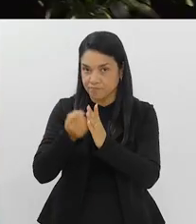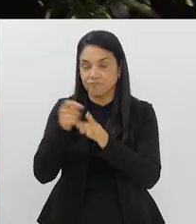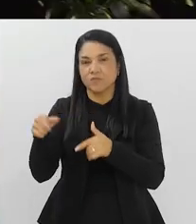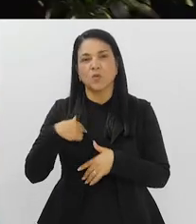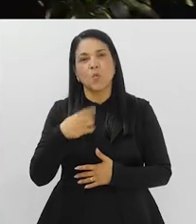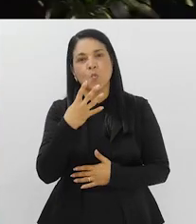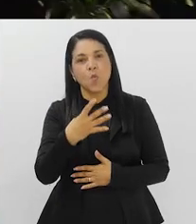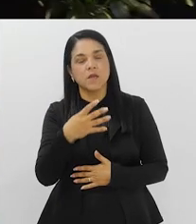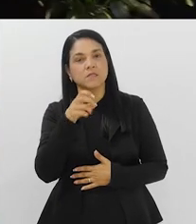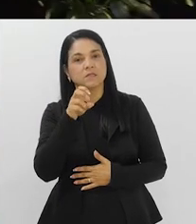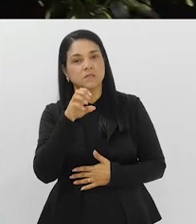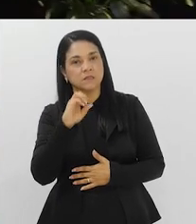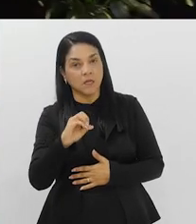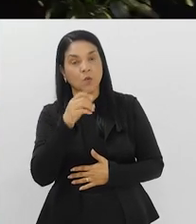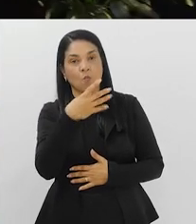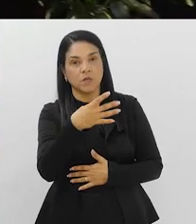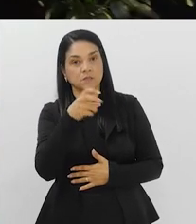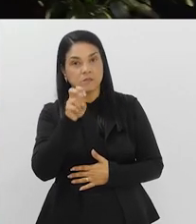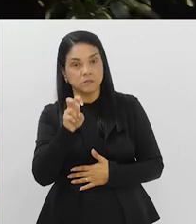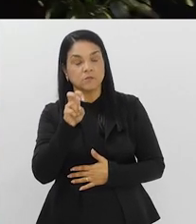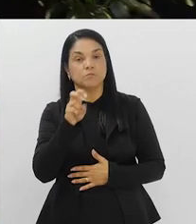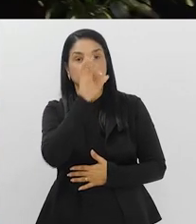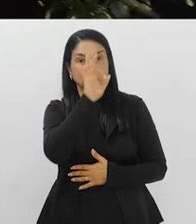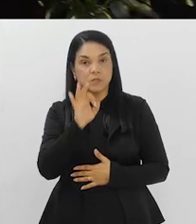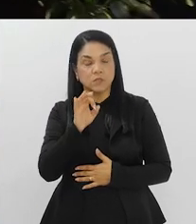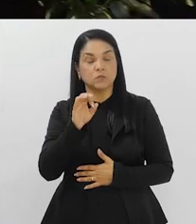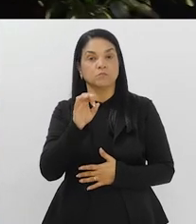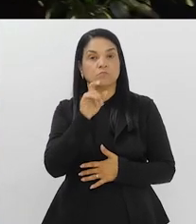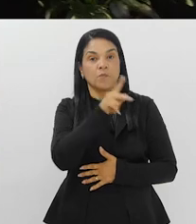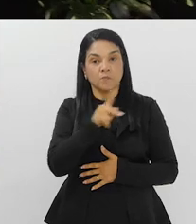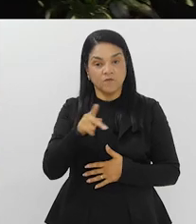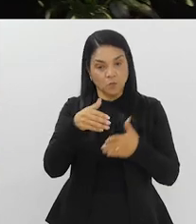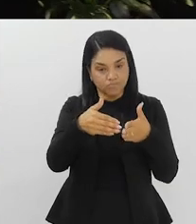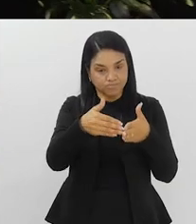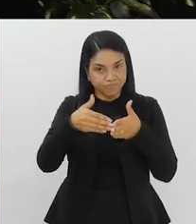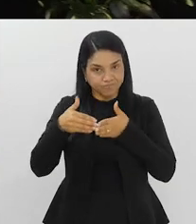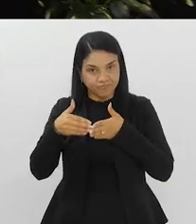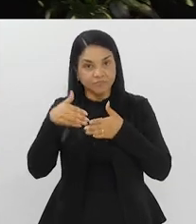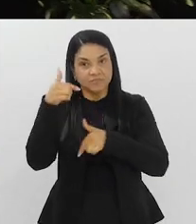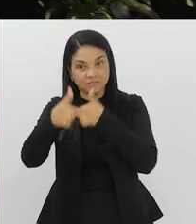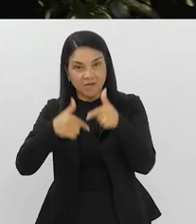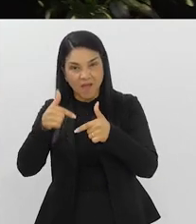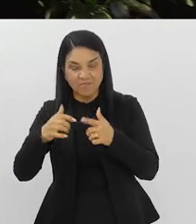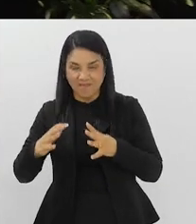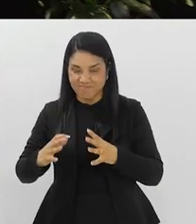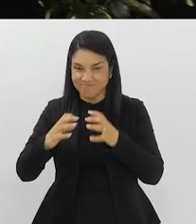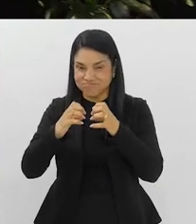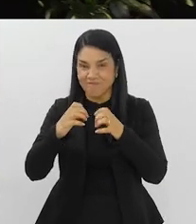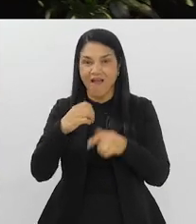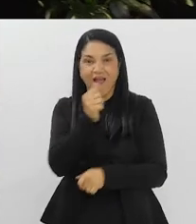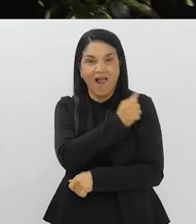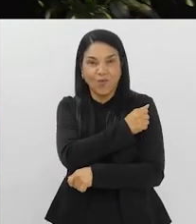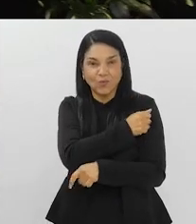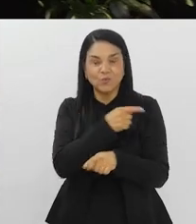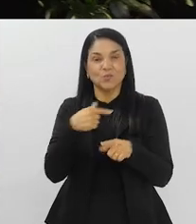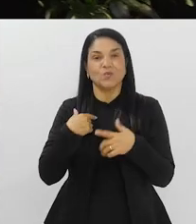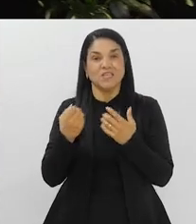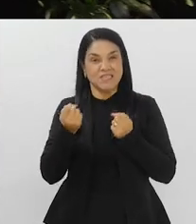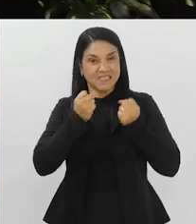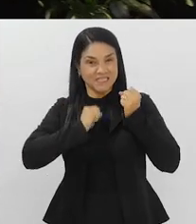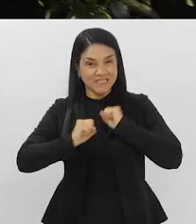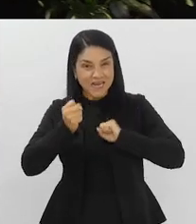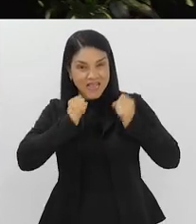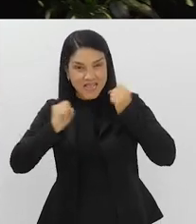aqui de que 40% a 45% dos professores são afastados do trabalho no Rio, por conflitos com alunos, enfim, estresse,